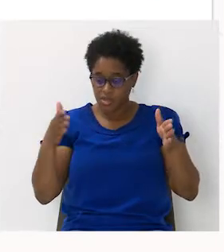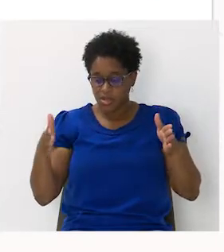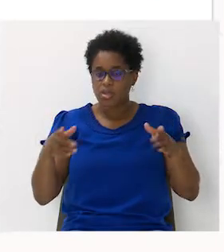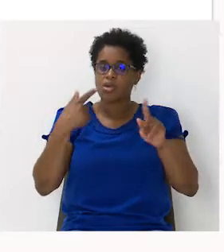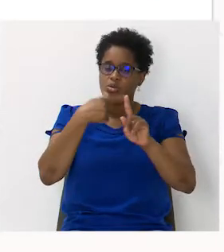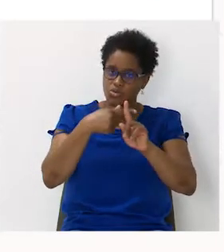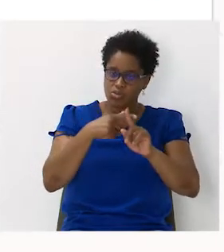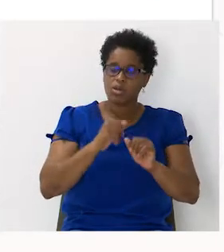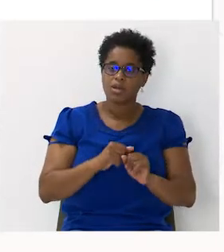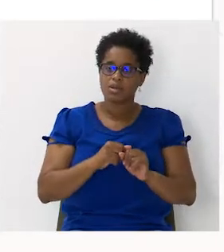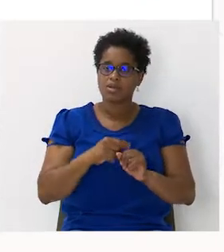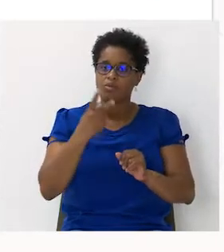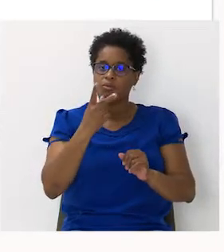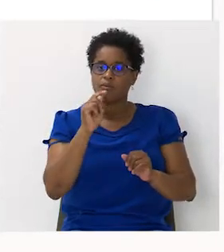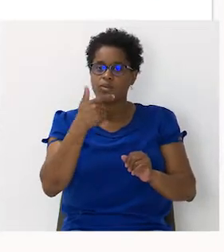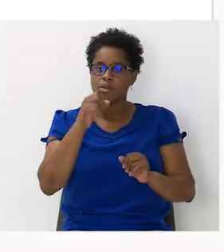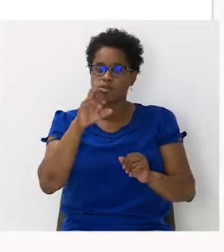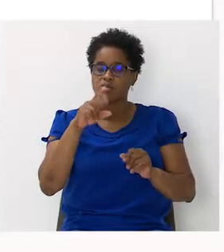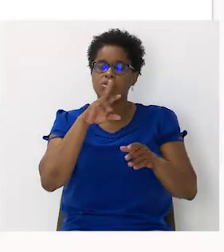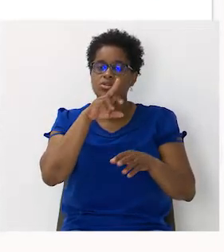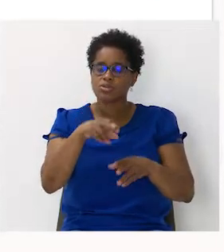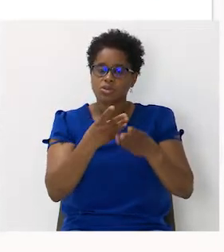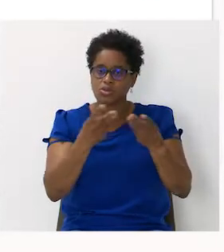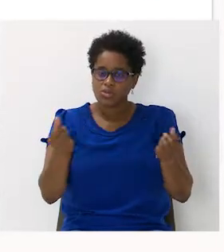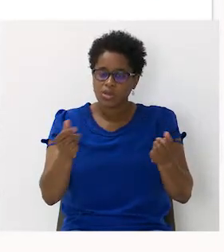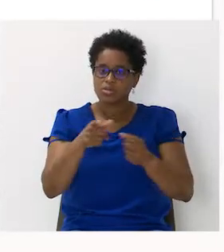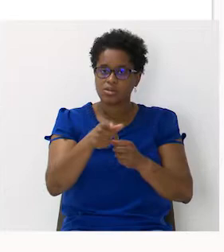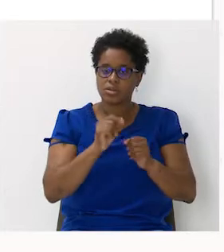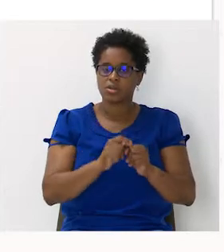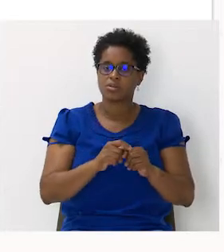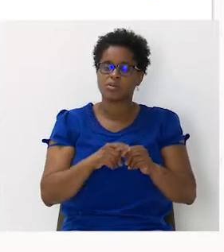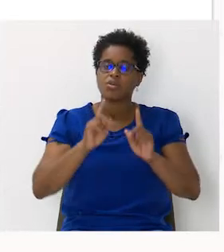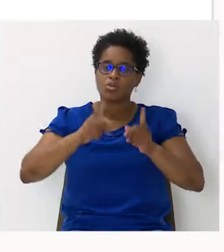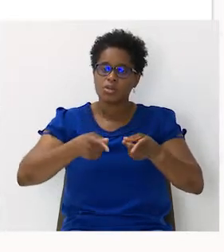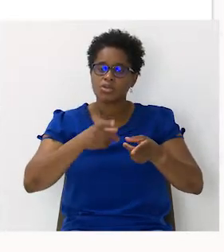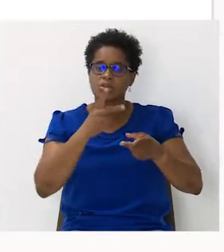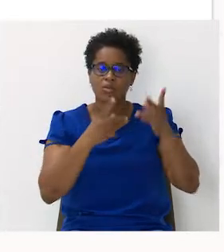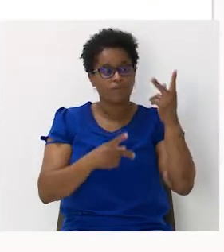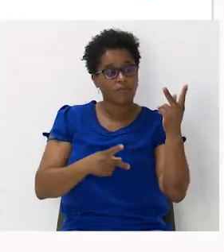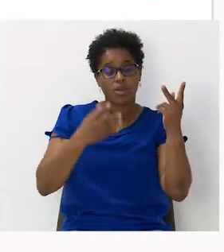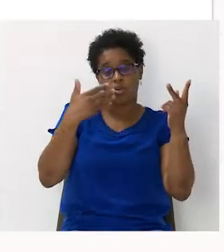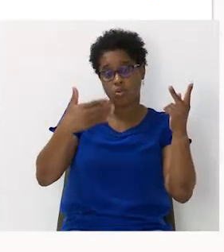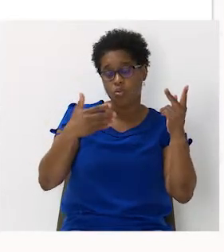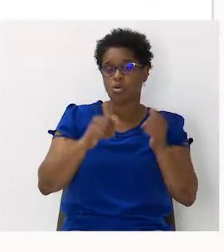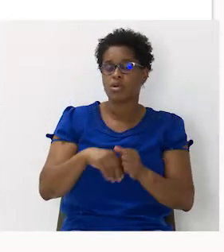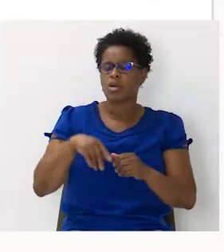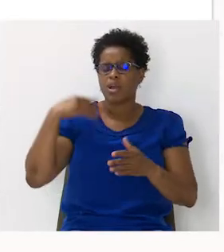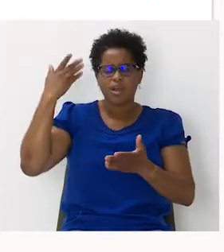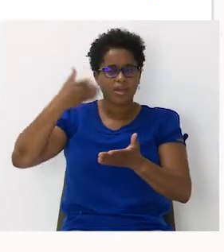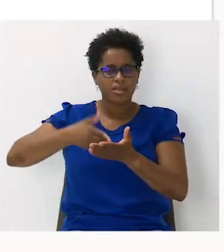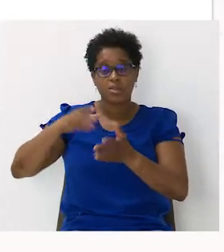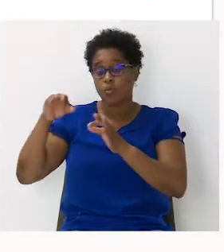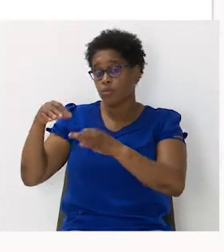somar, o vetor resultante vai de origem de V1 até a extremidade